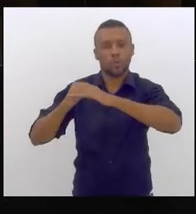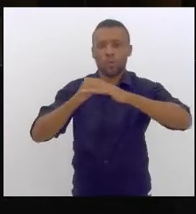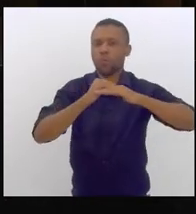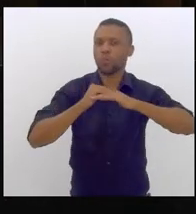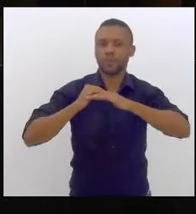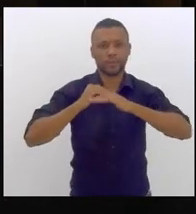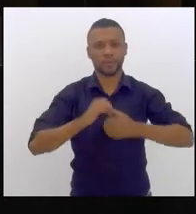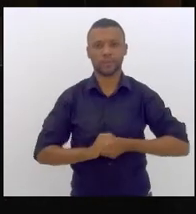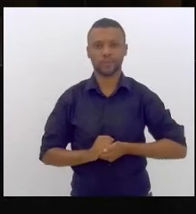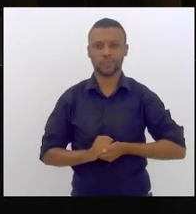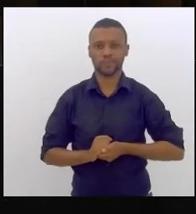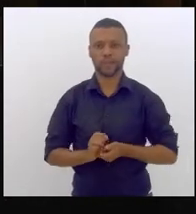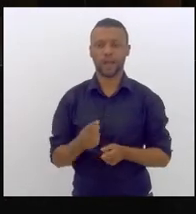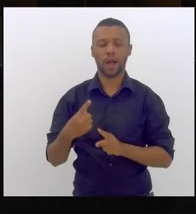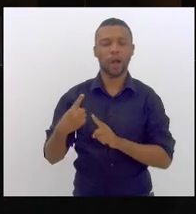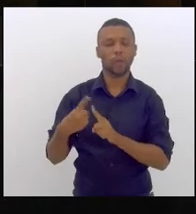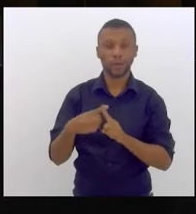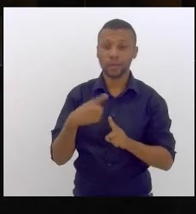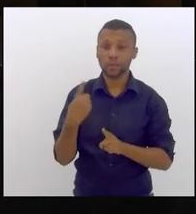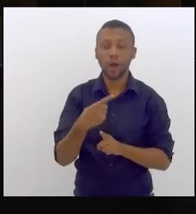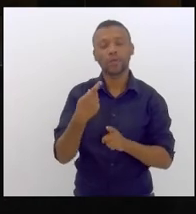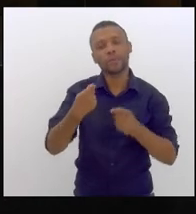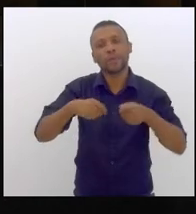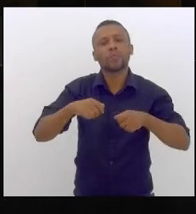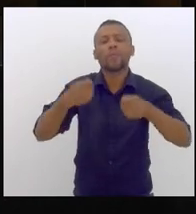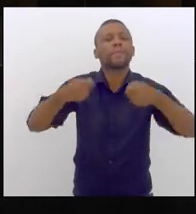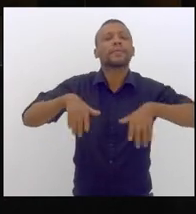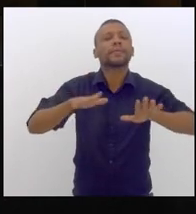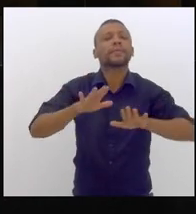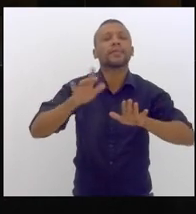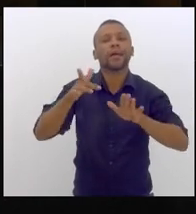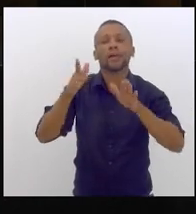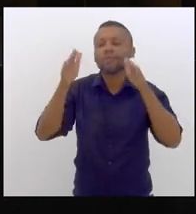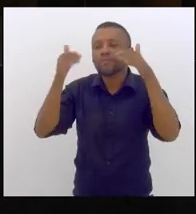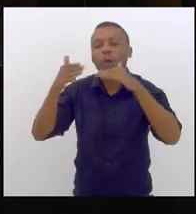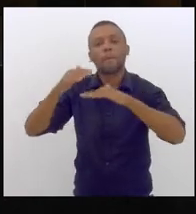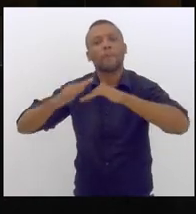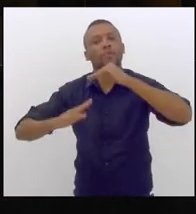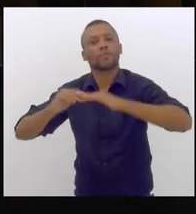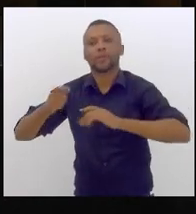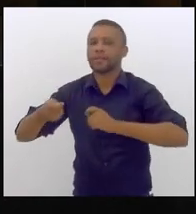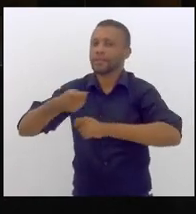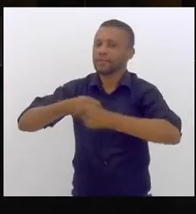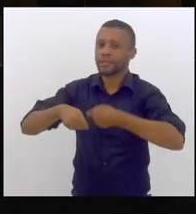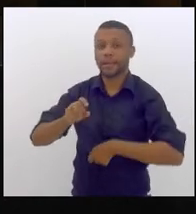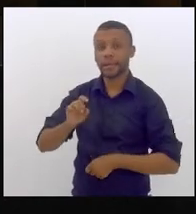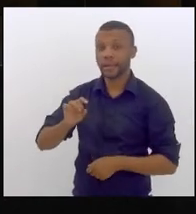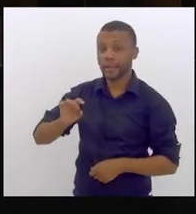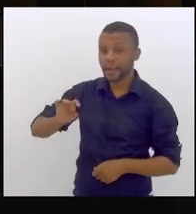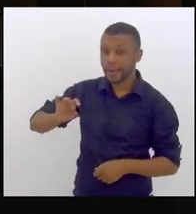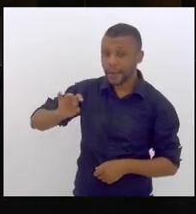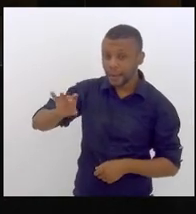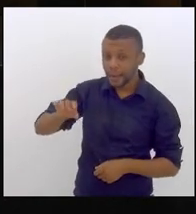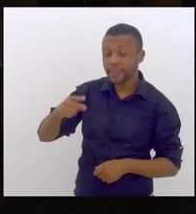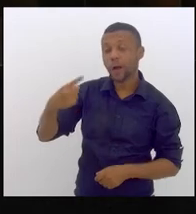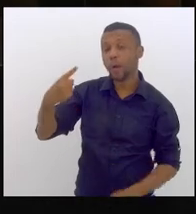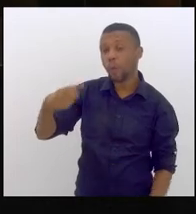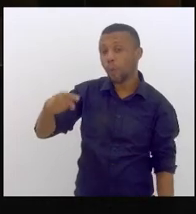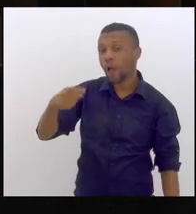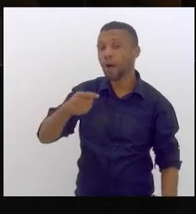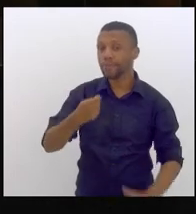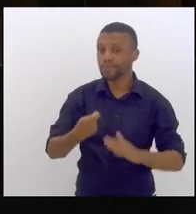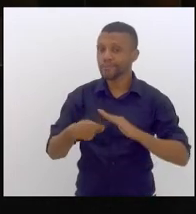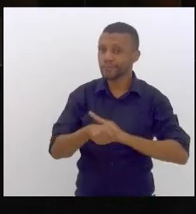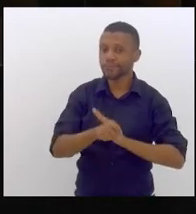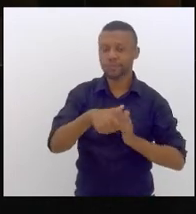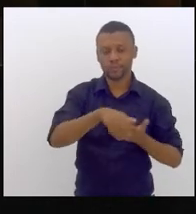também sabemos, e não precisamos ser grandes especialistas em economia, que a cada real investido em distribuição de